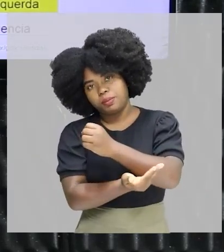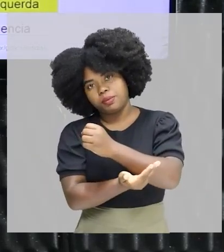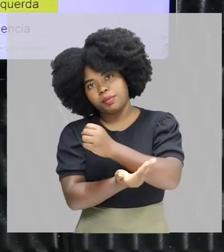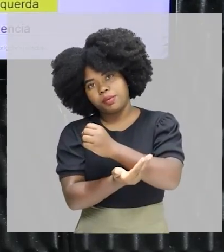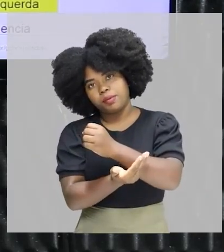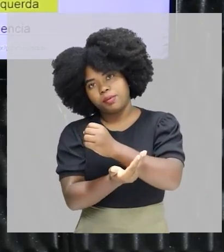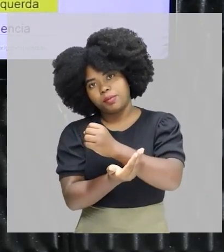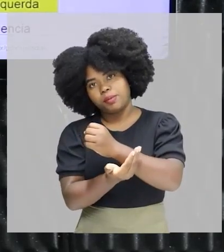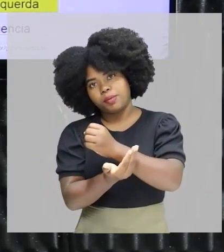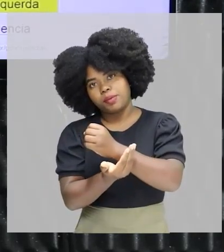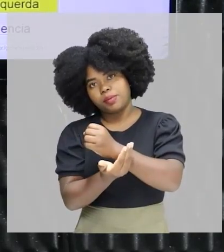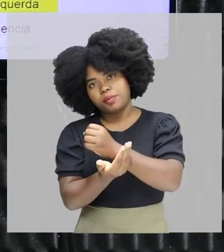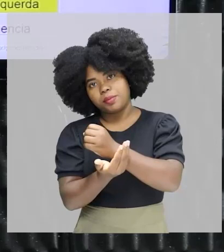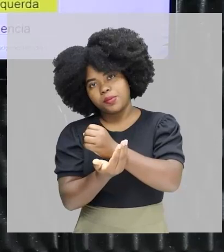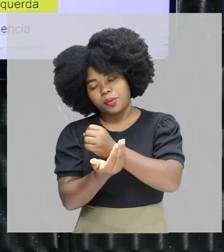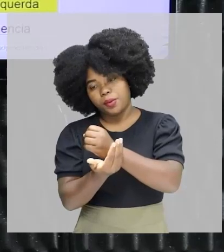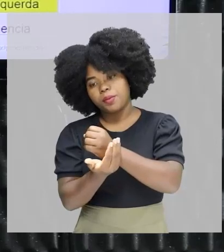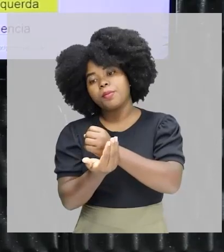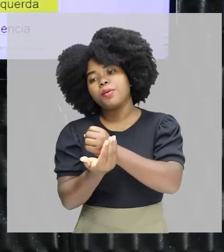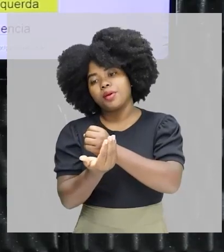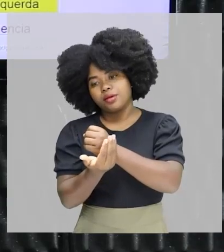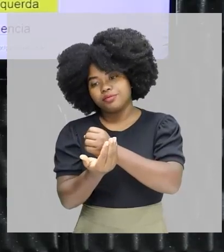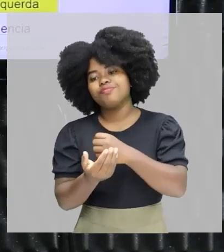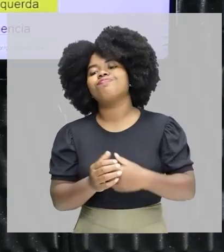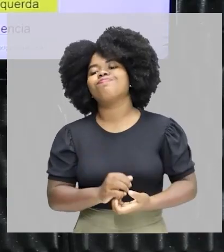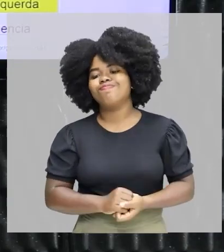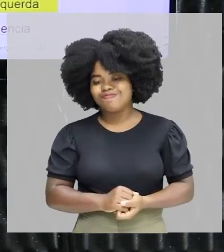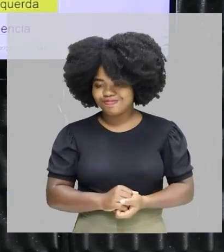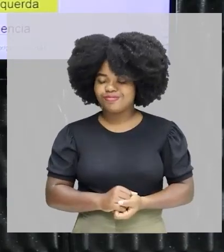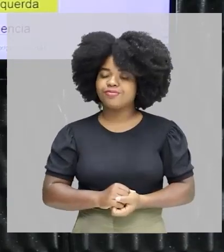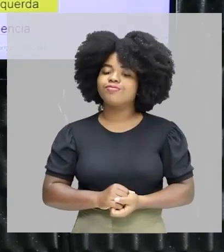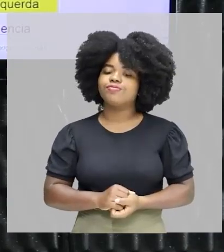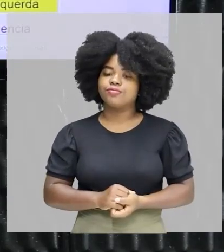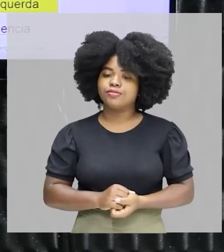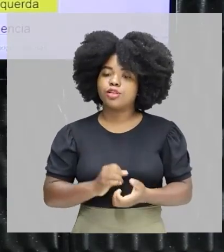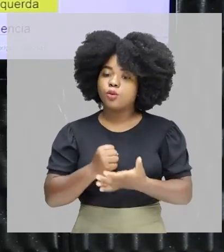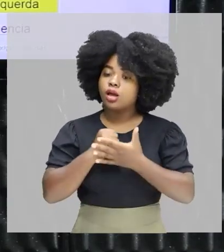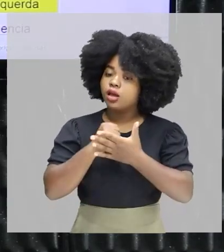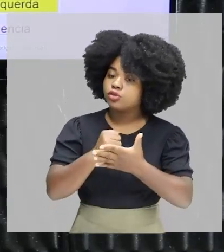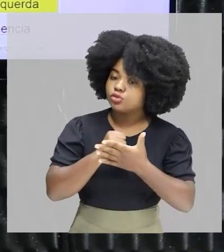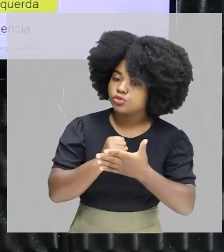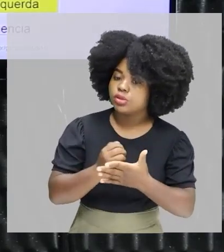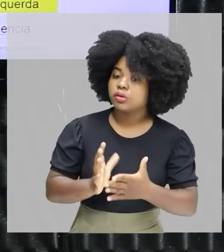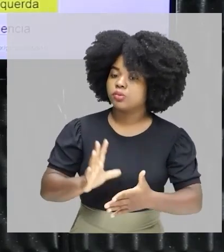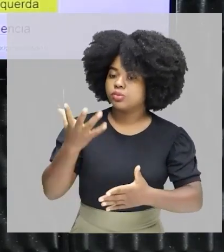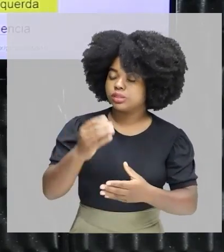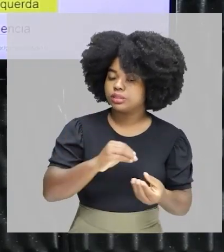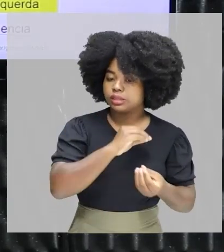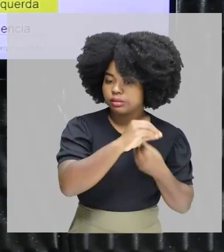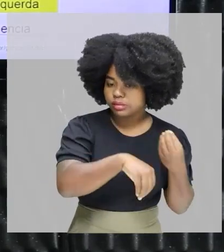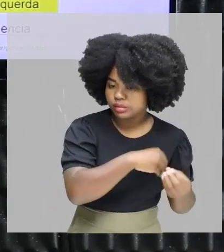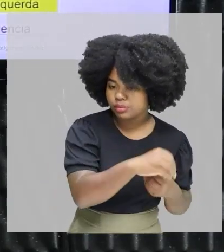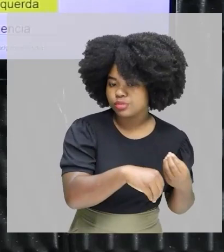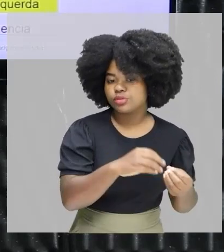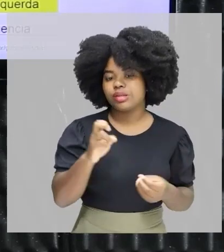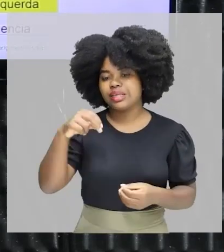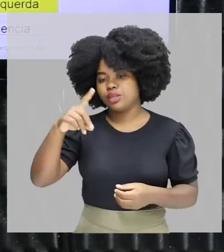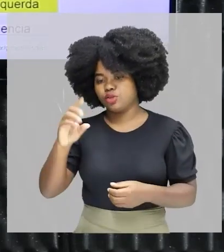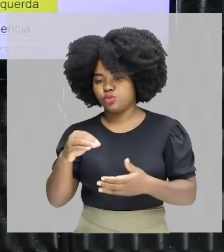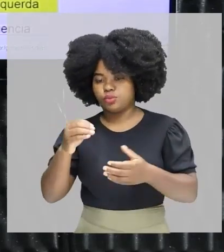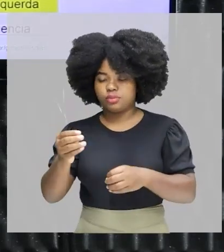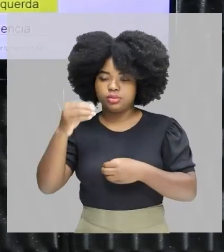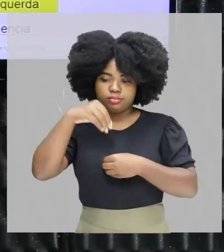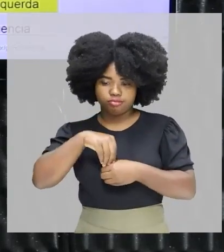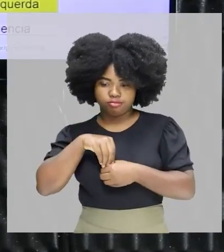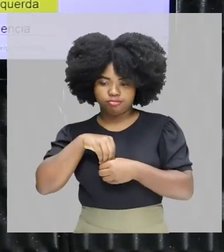né, então esse aumento de temperatura irá favorecer a reação endotérmica.